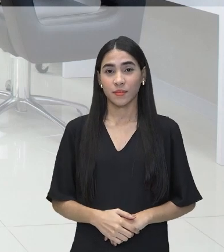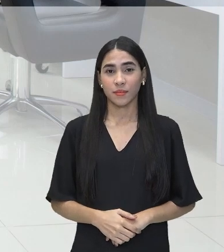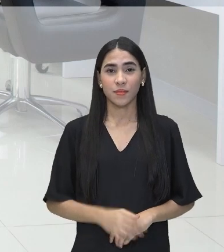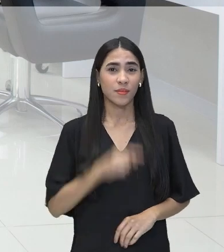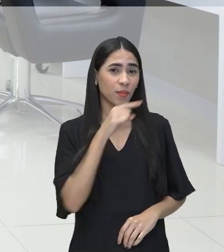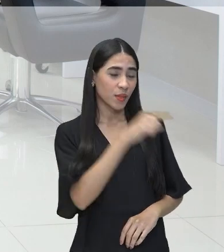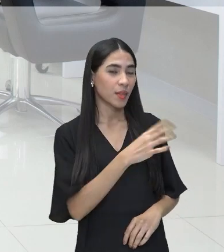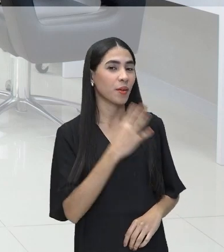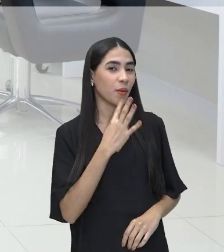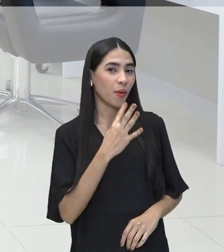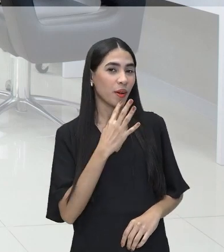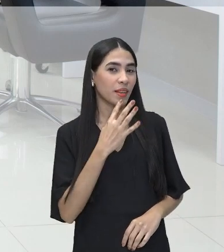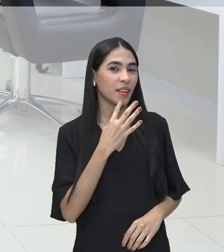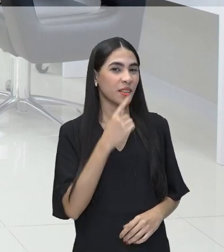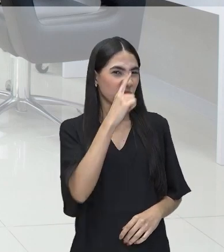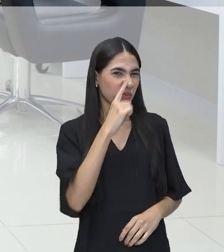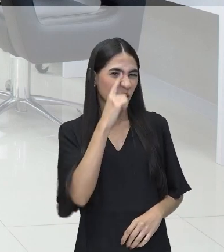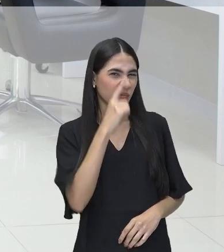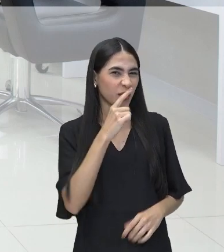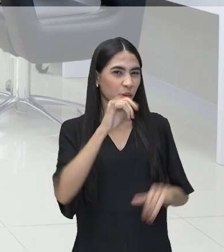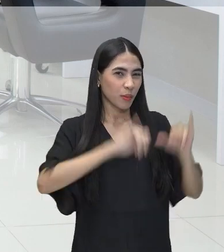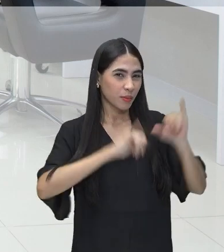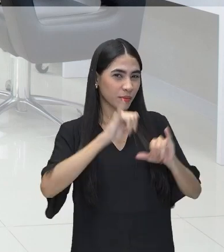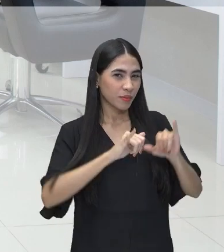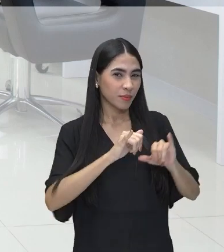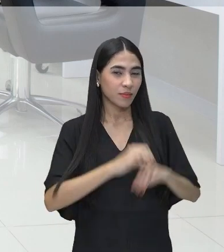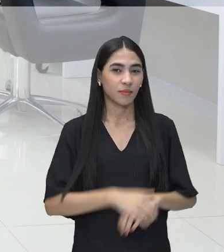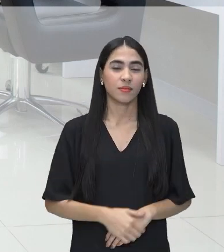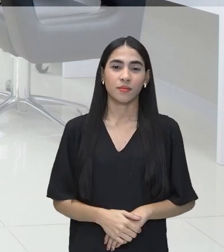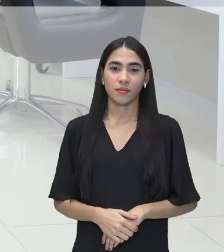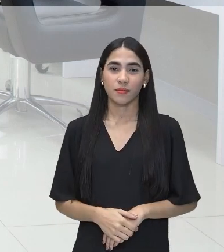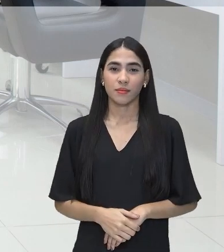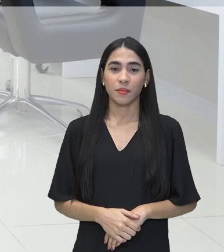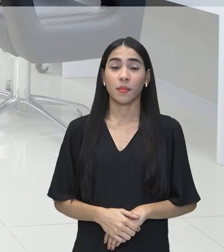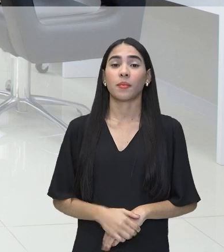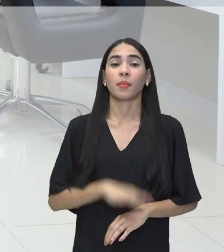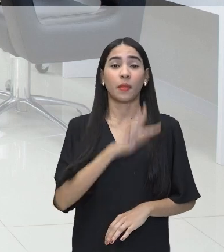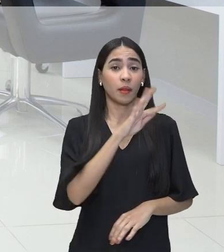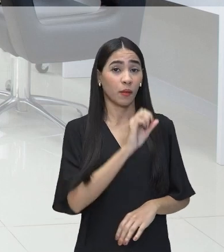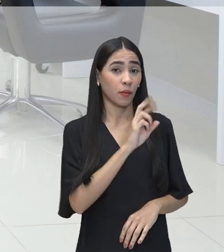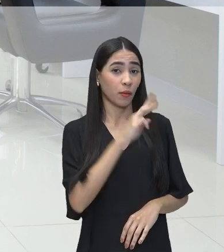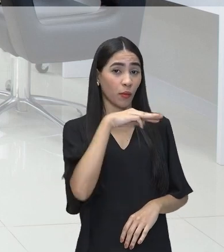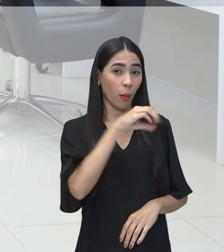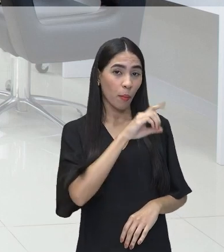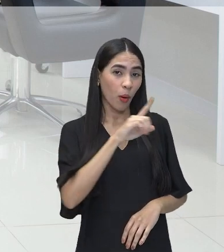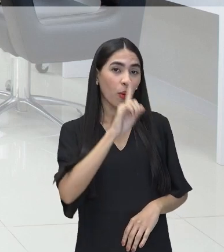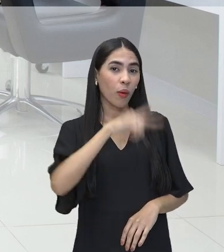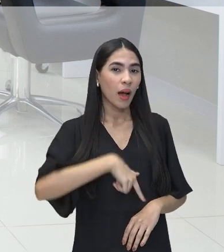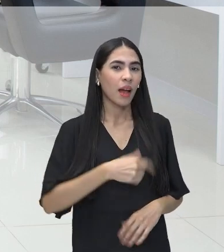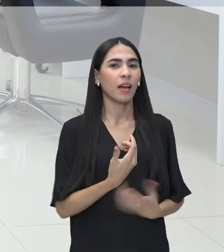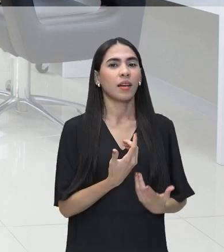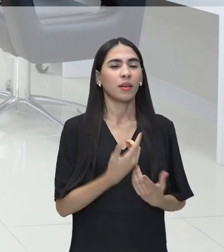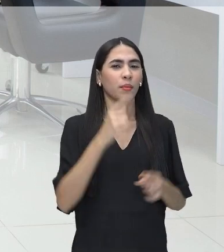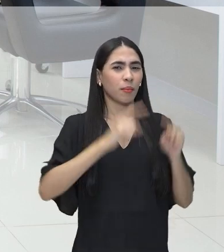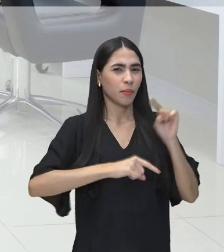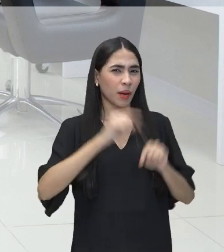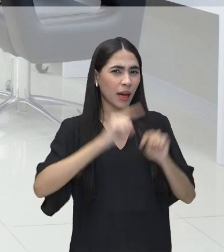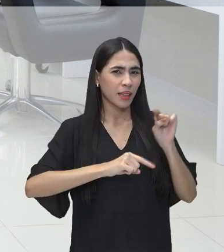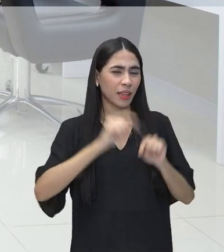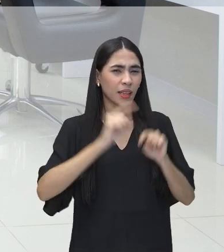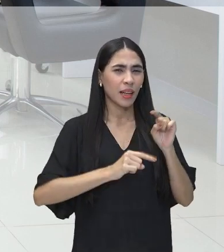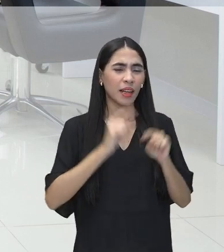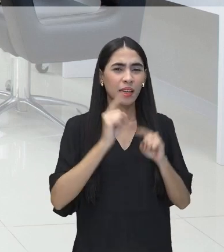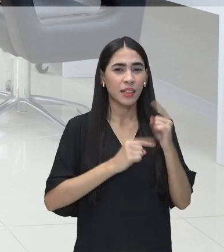Você conhece os perigos de um alisamento, Quimiquinha? O formol, ele é um velho conhecido de quem